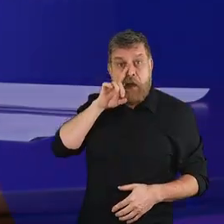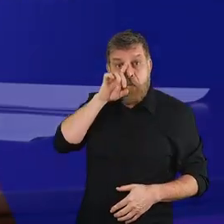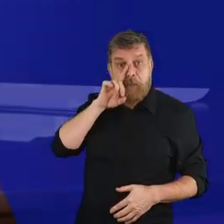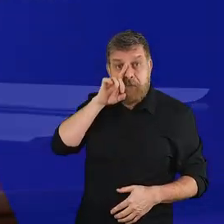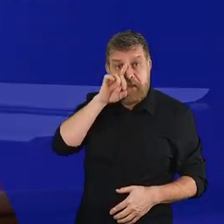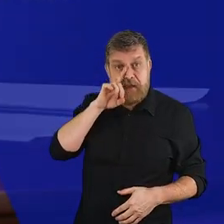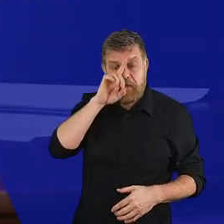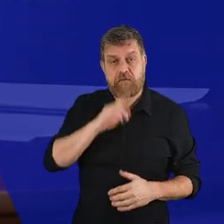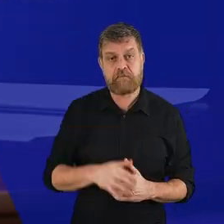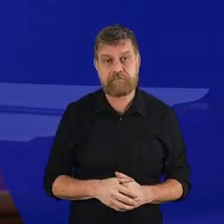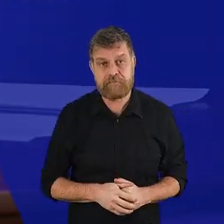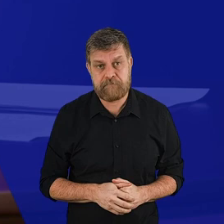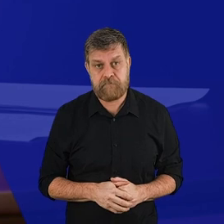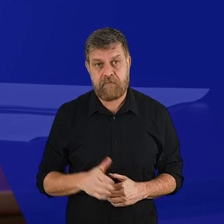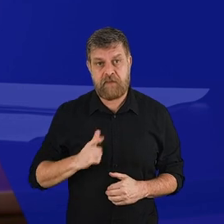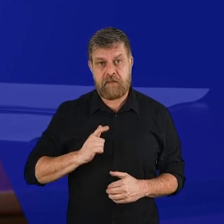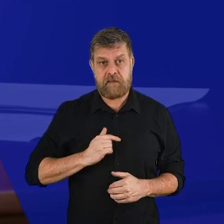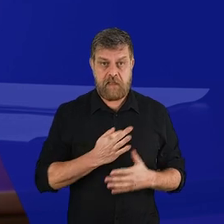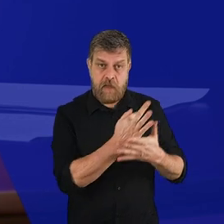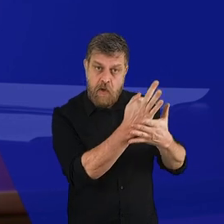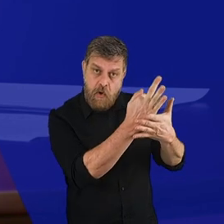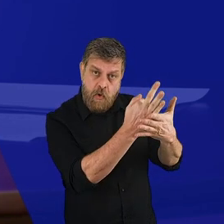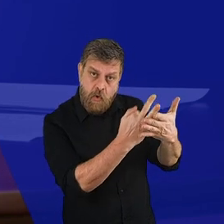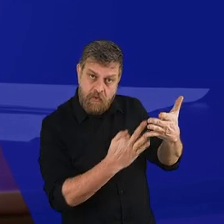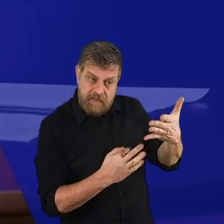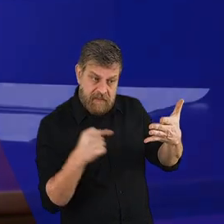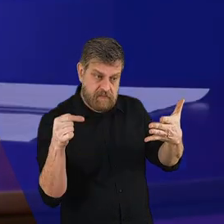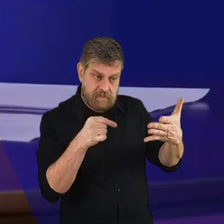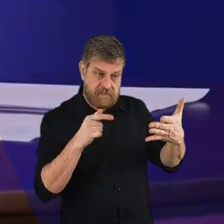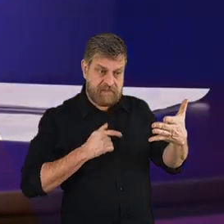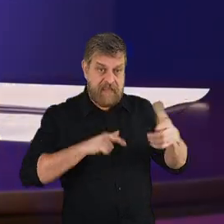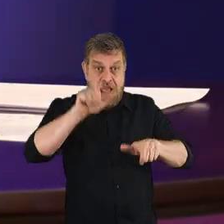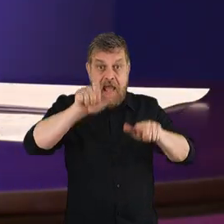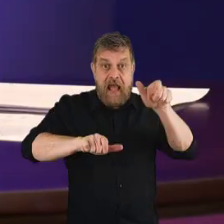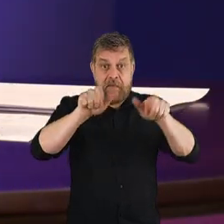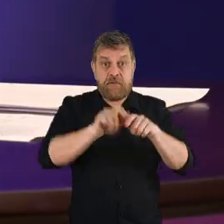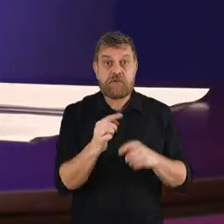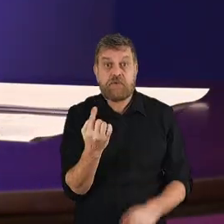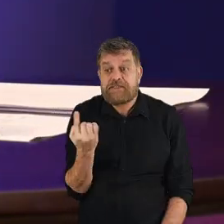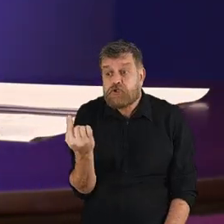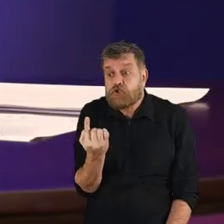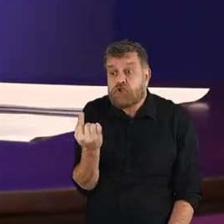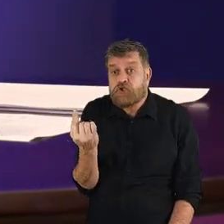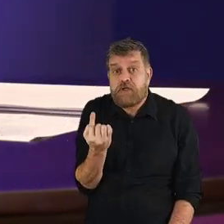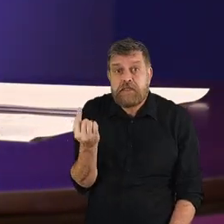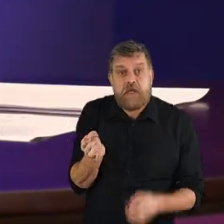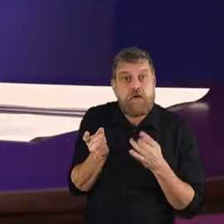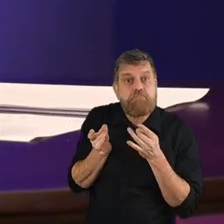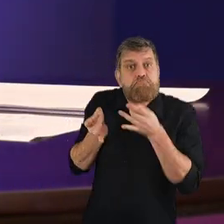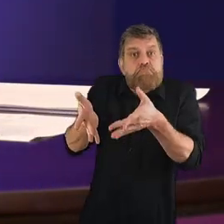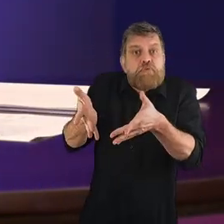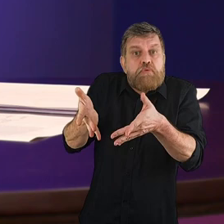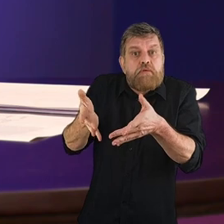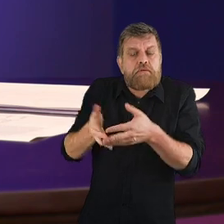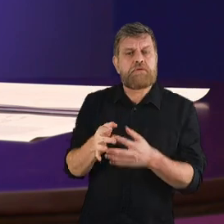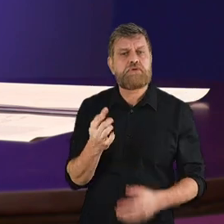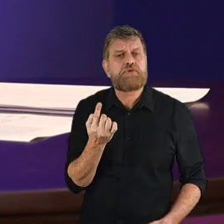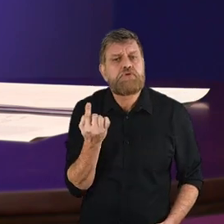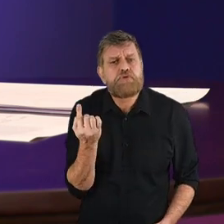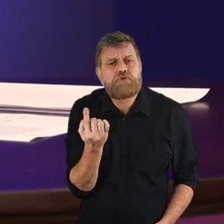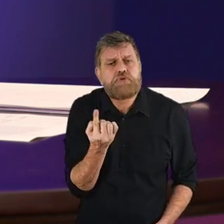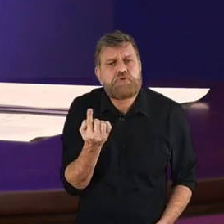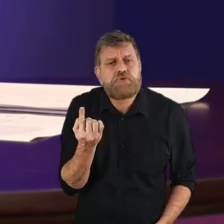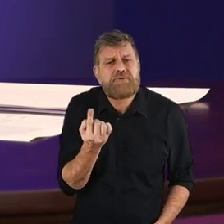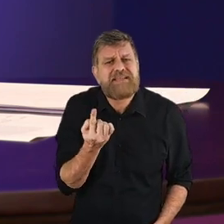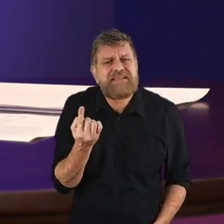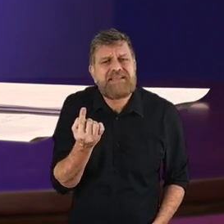Arendt também. Tem um trecho de Origem do Totalitarismo que ela fala, essas pessoas jogadas na solidão, né? Essa solidão, ela